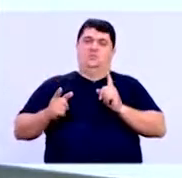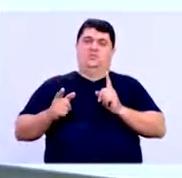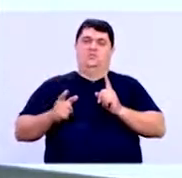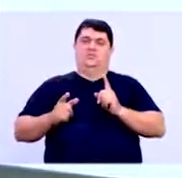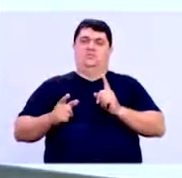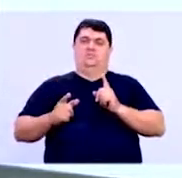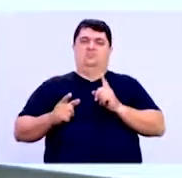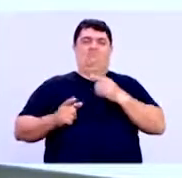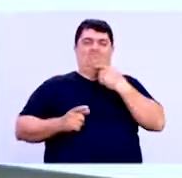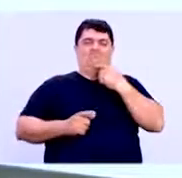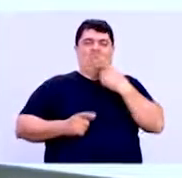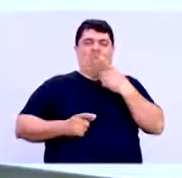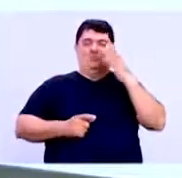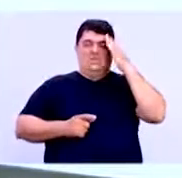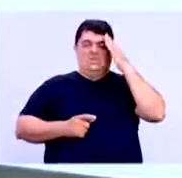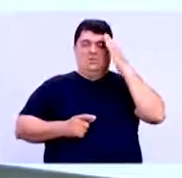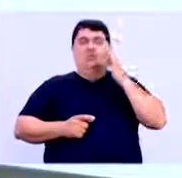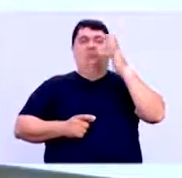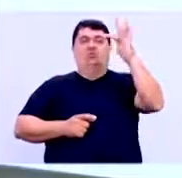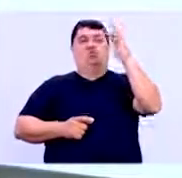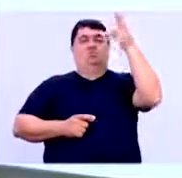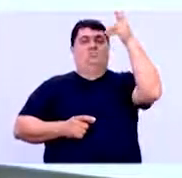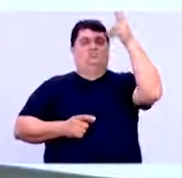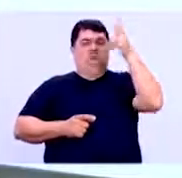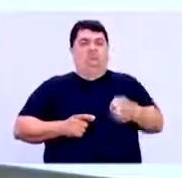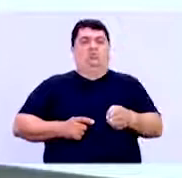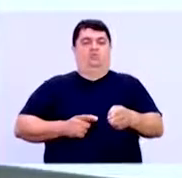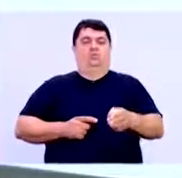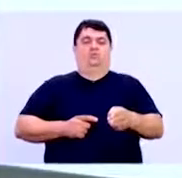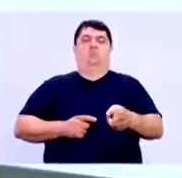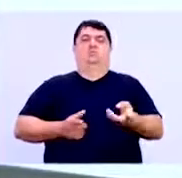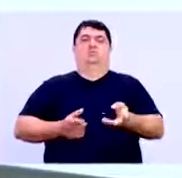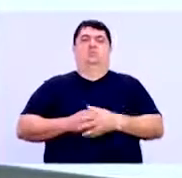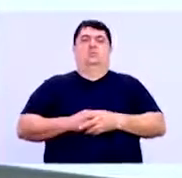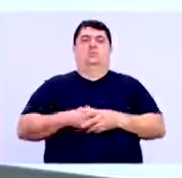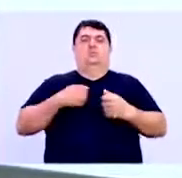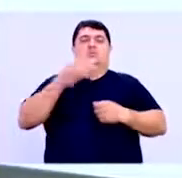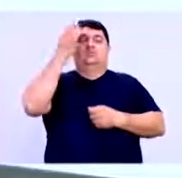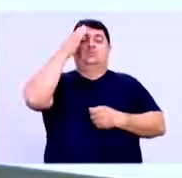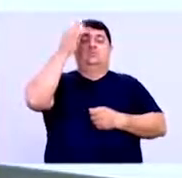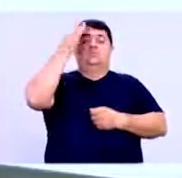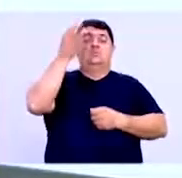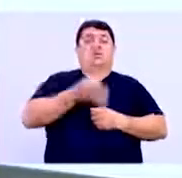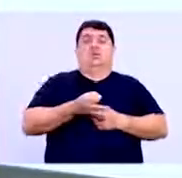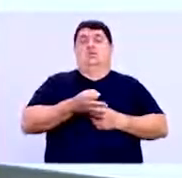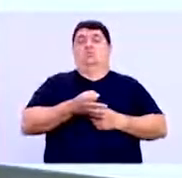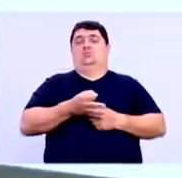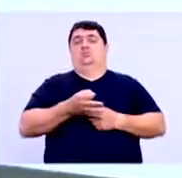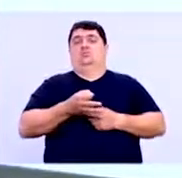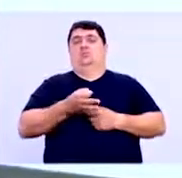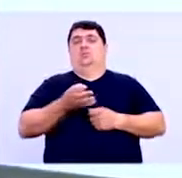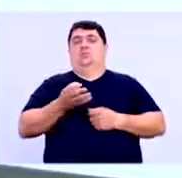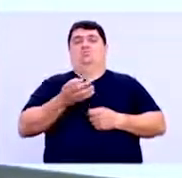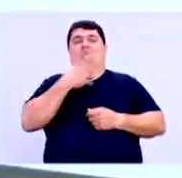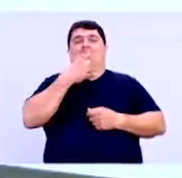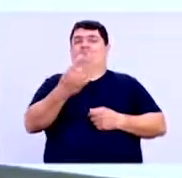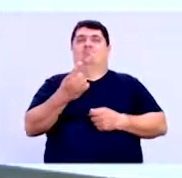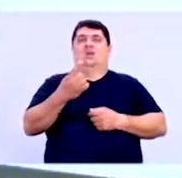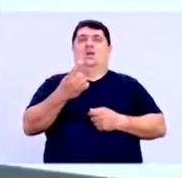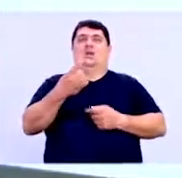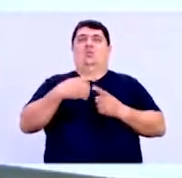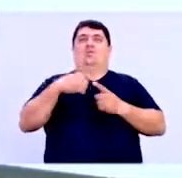percebe? Rentabilidade passada não é garantia de rentabilidade futura. É algo que a gente já começa a